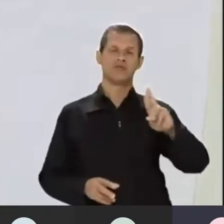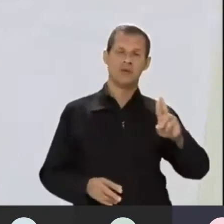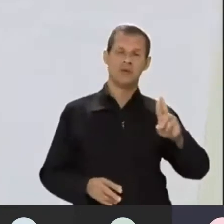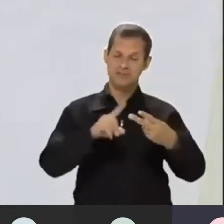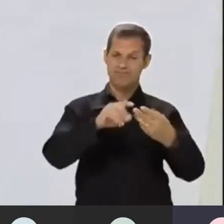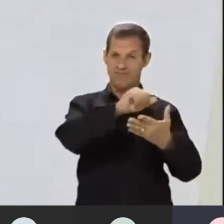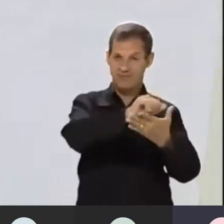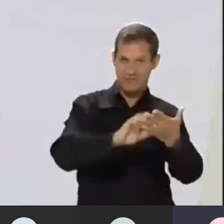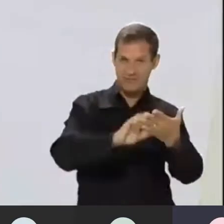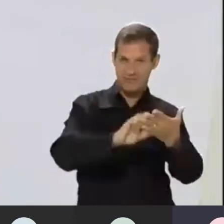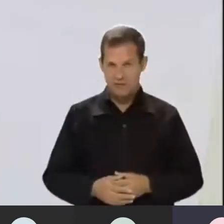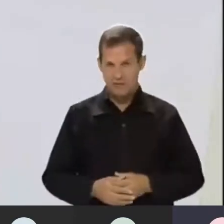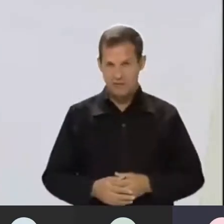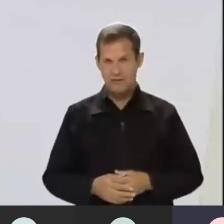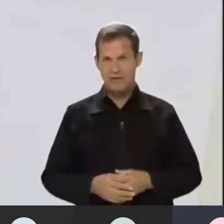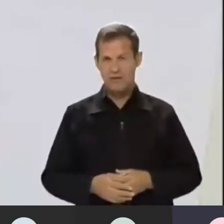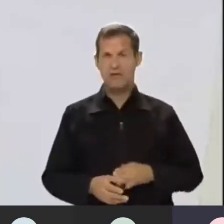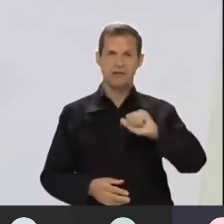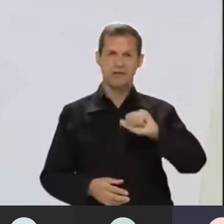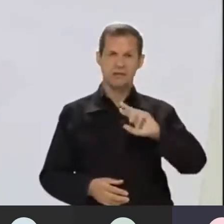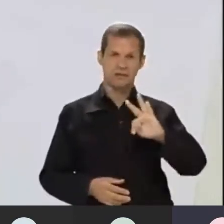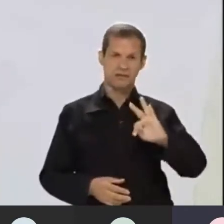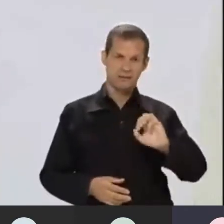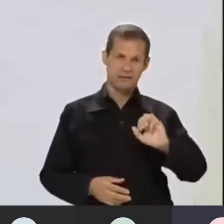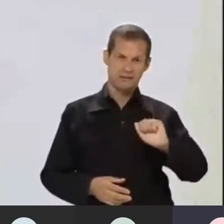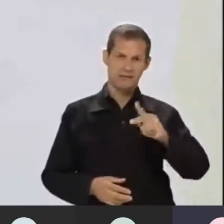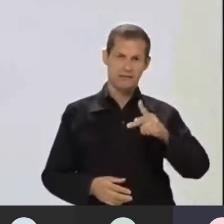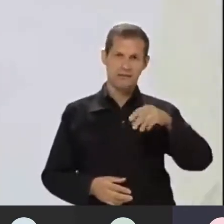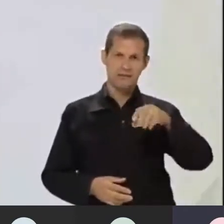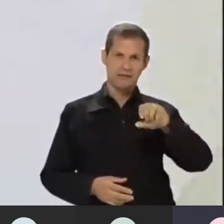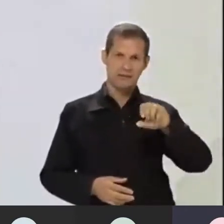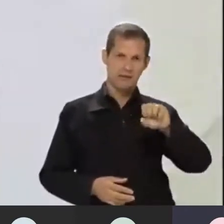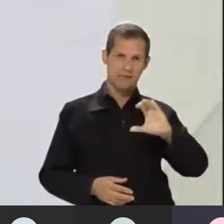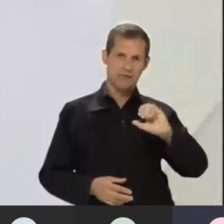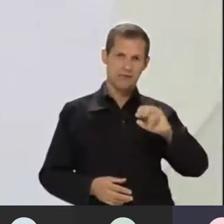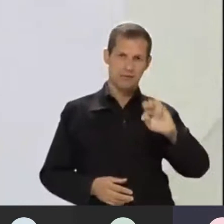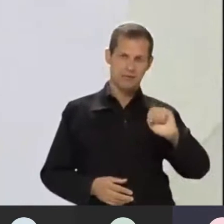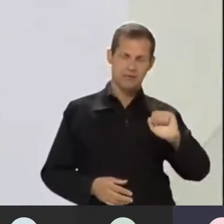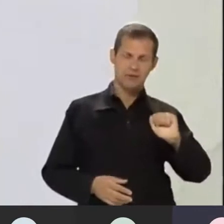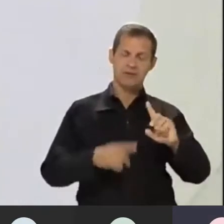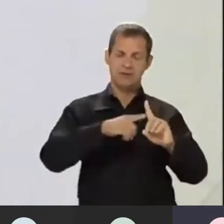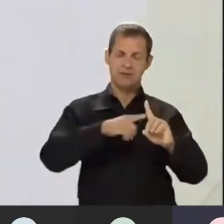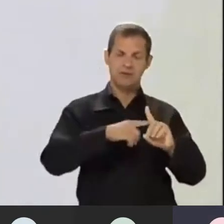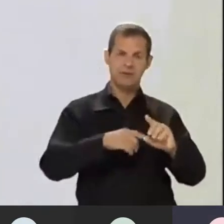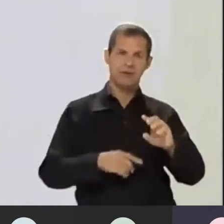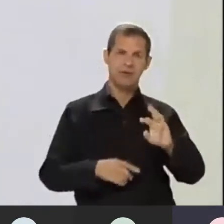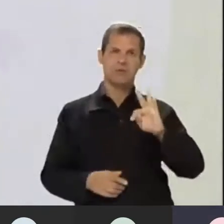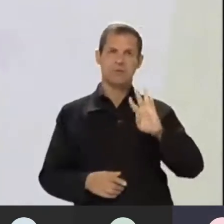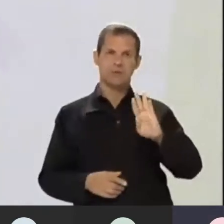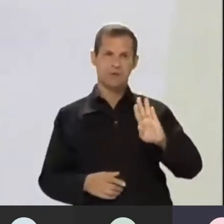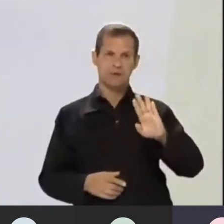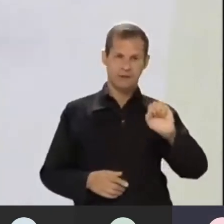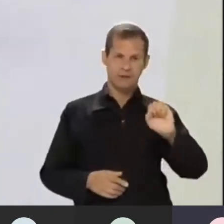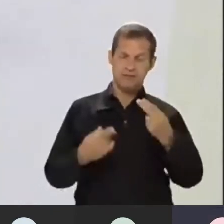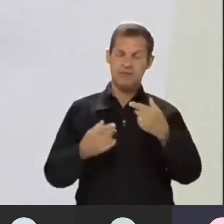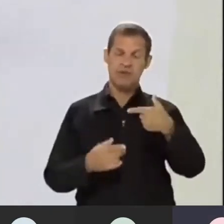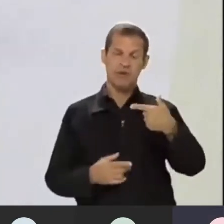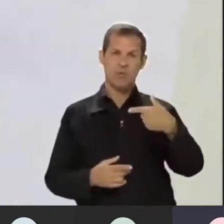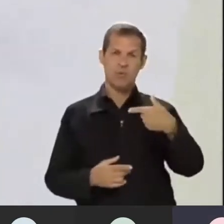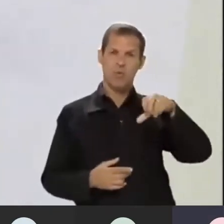relativa? E o segundo exercício aqui na carta psicrométrica, você vai considerar uma temperatura de bulbo seco igual